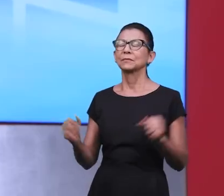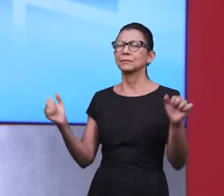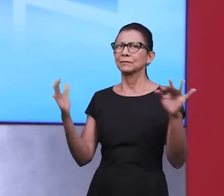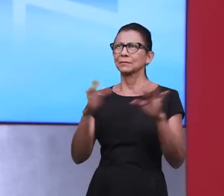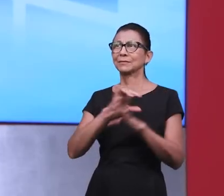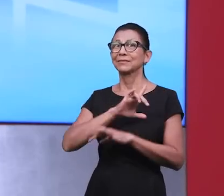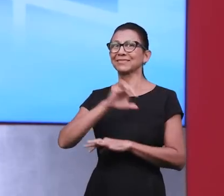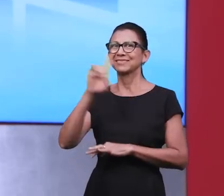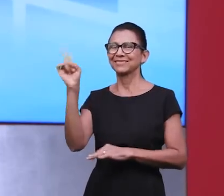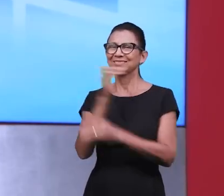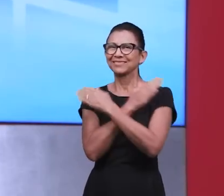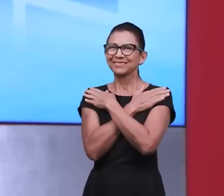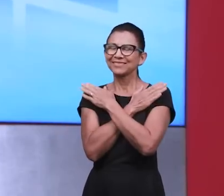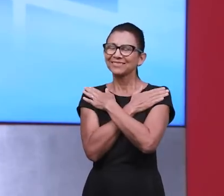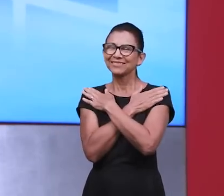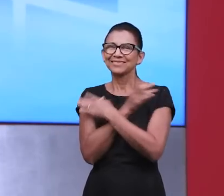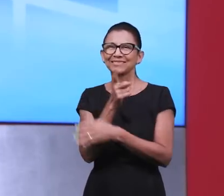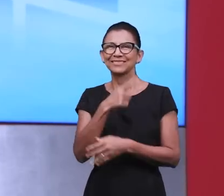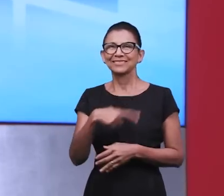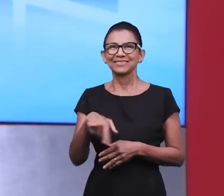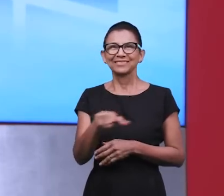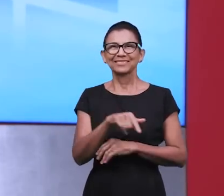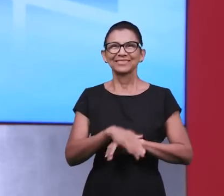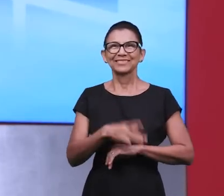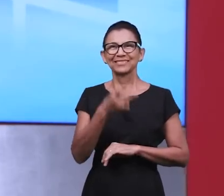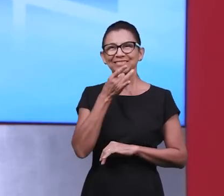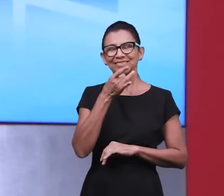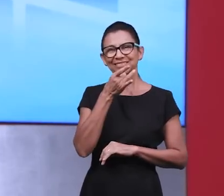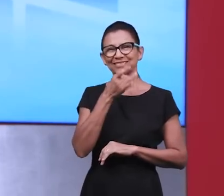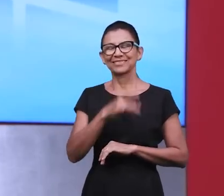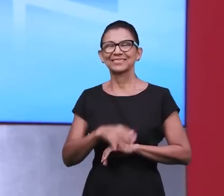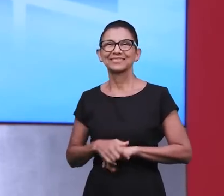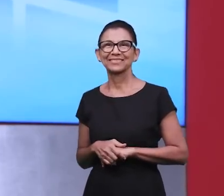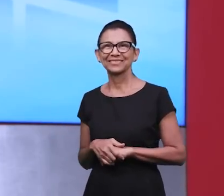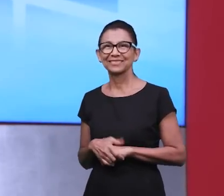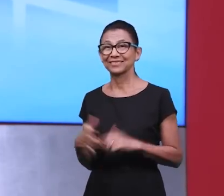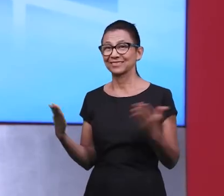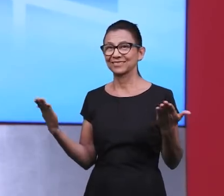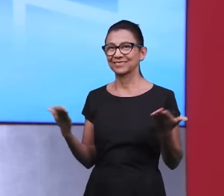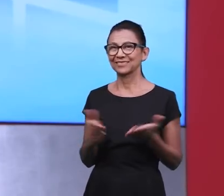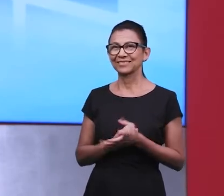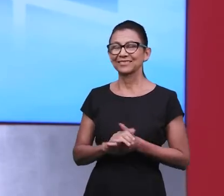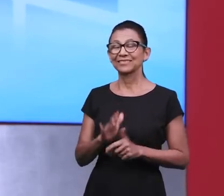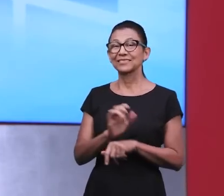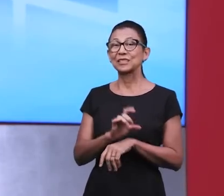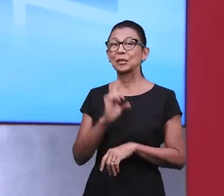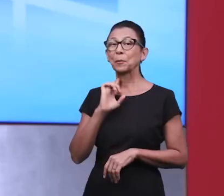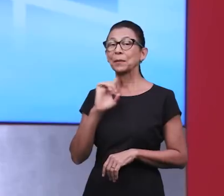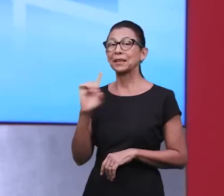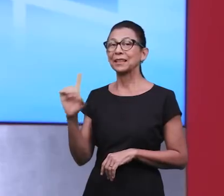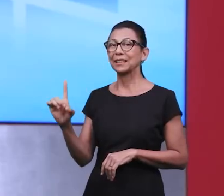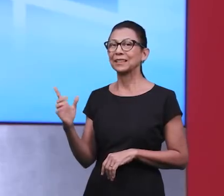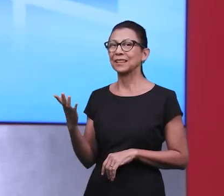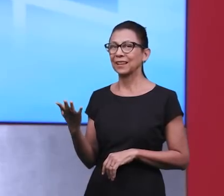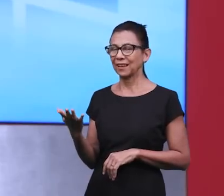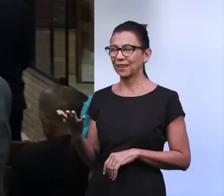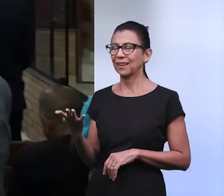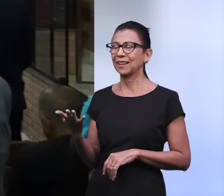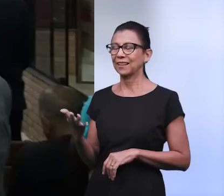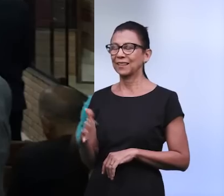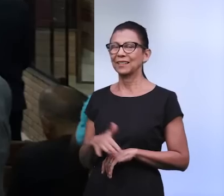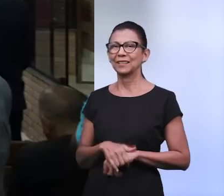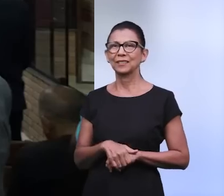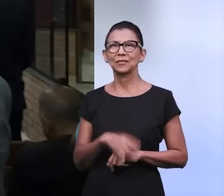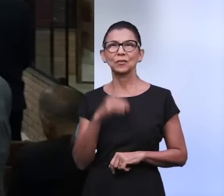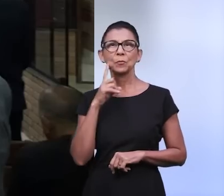Glória a Deus, um nosso grande abraço para os irmãos aí de Cachoeiro de Itapemirim. Agora vamos para Minas Gerais, na cidade ali de